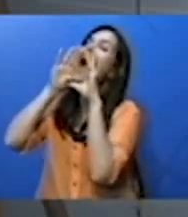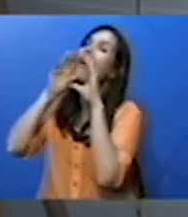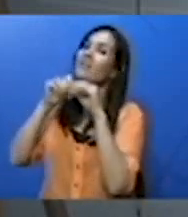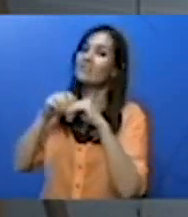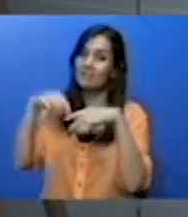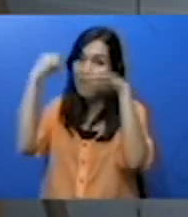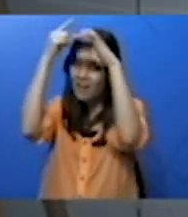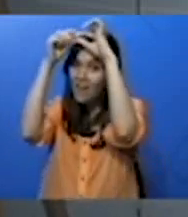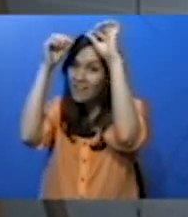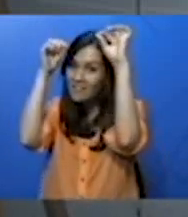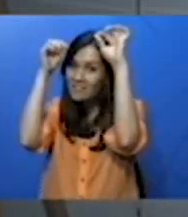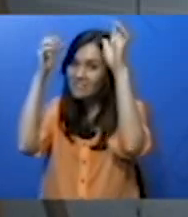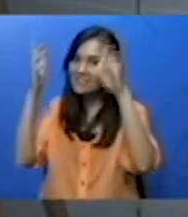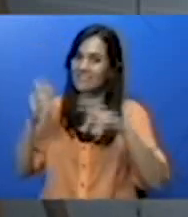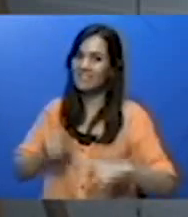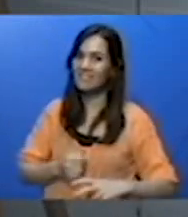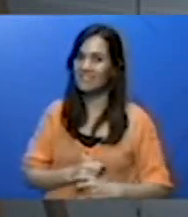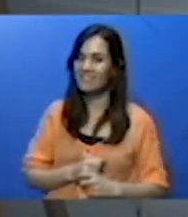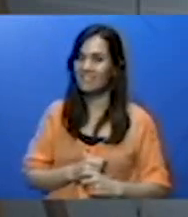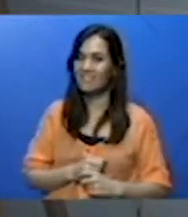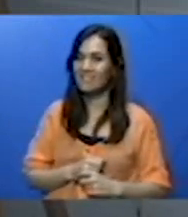Clarinha!